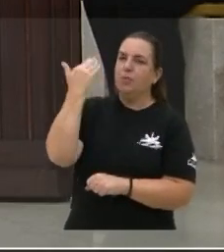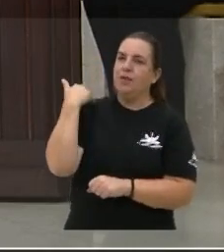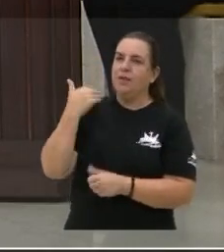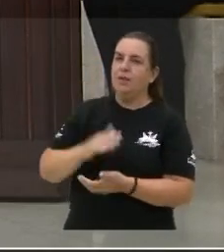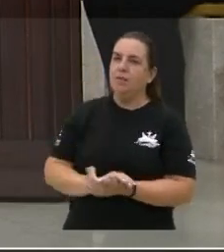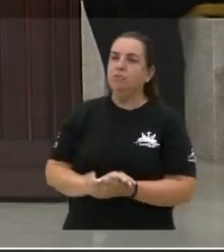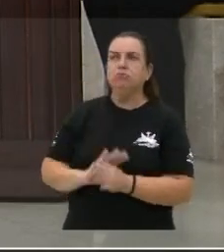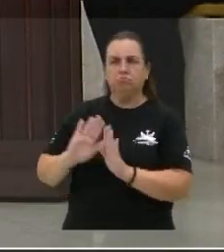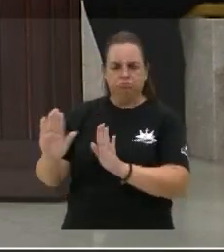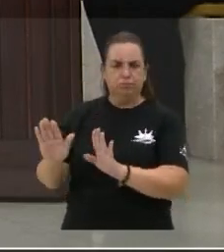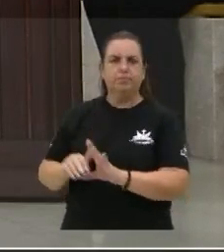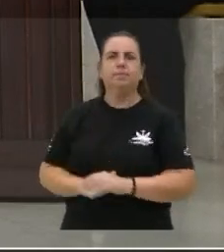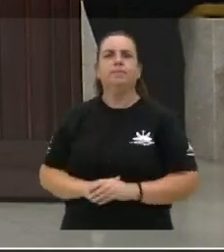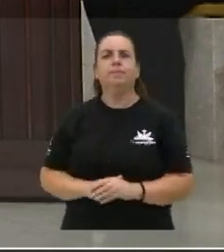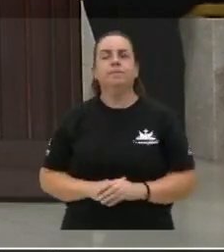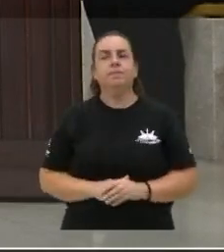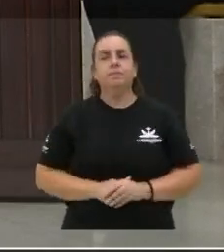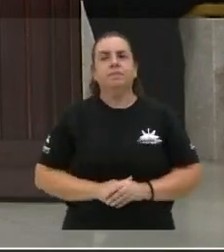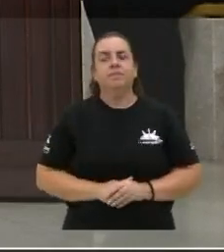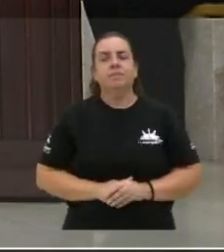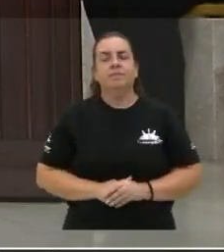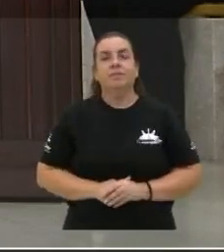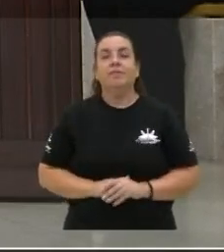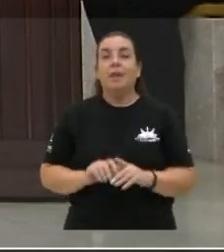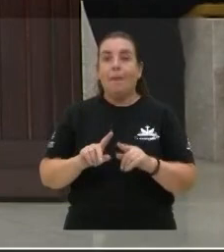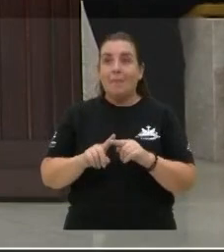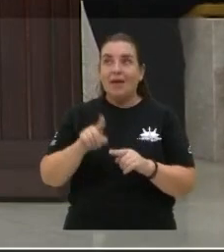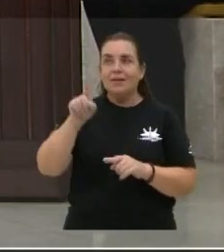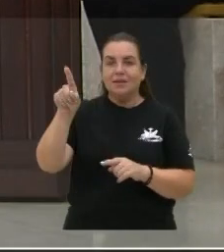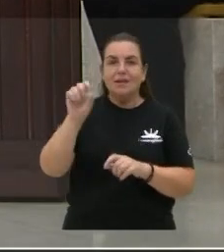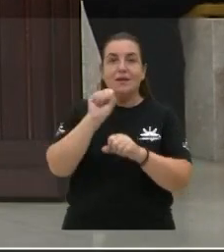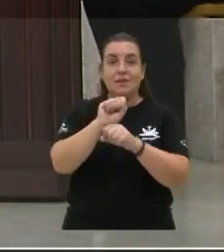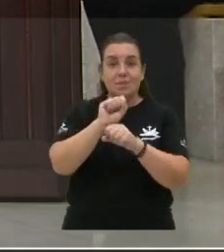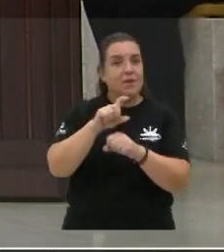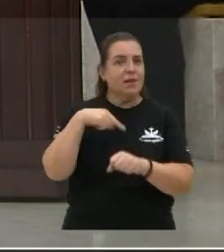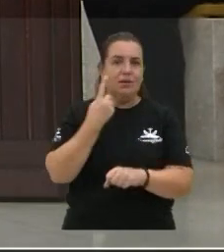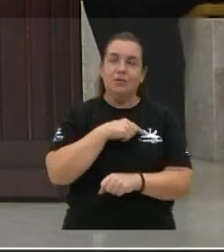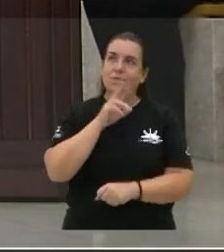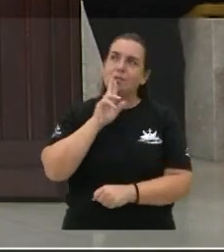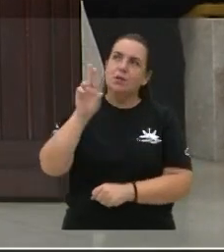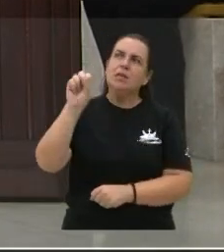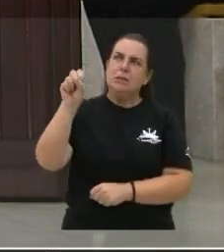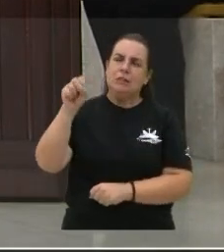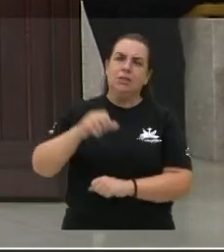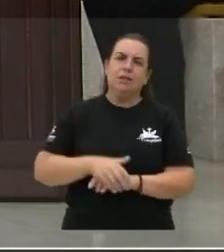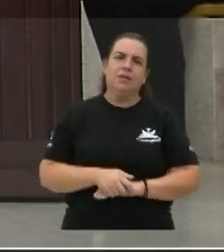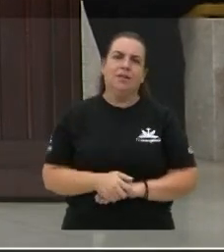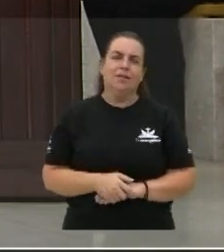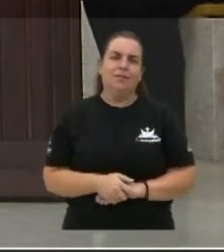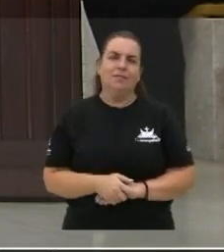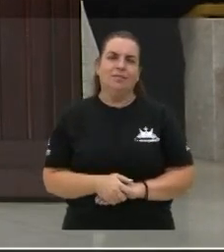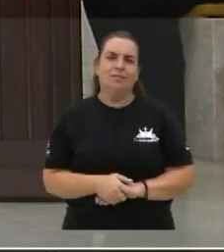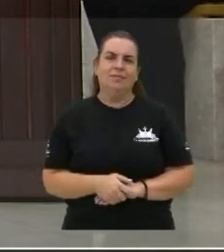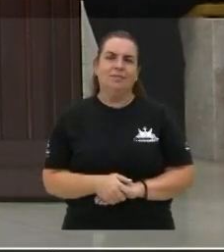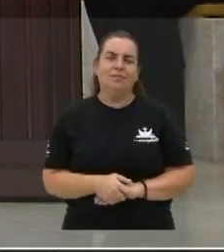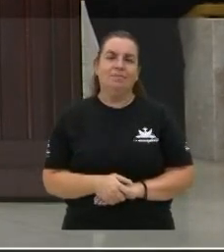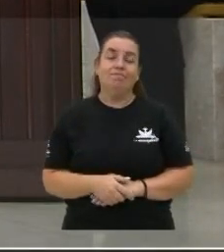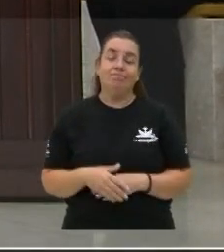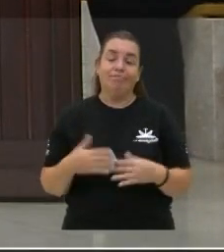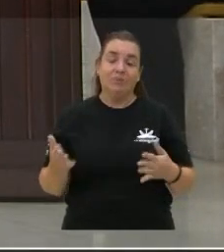Deus é Deus. Mas Ele espera o nosso sim. E é impressionante perceber que essa